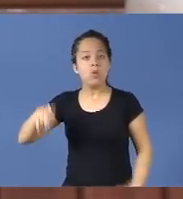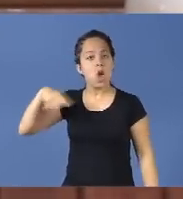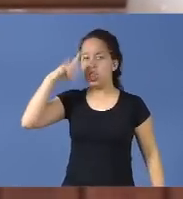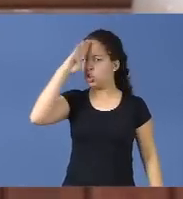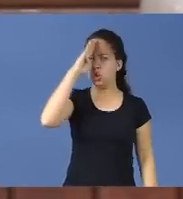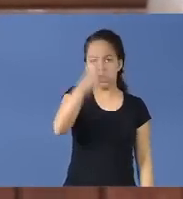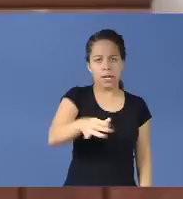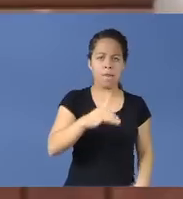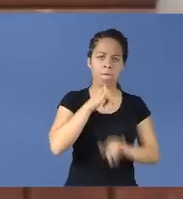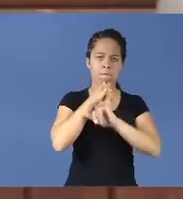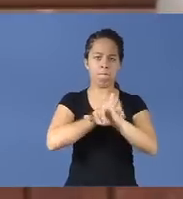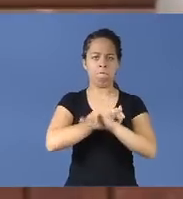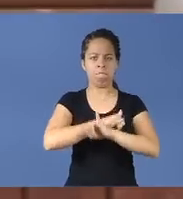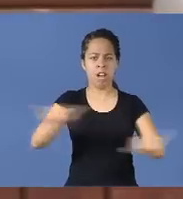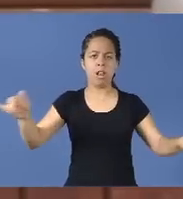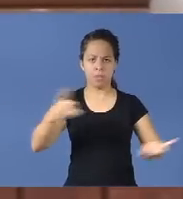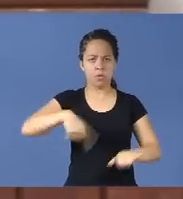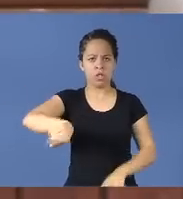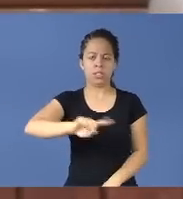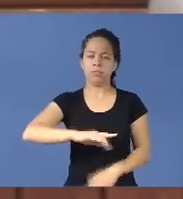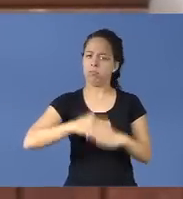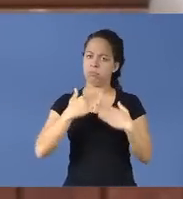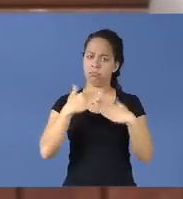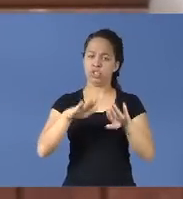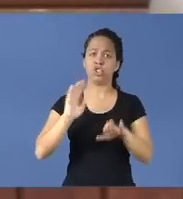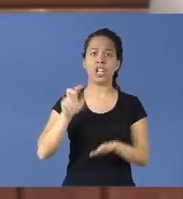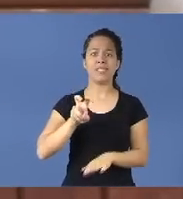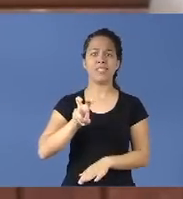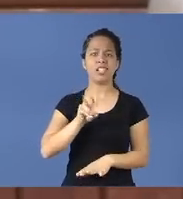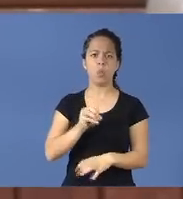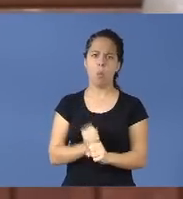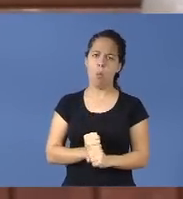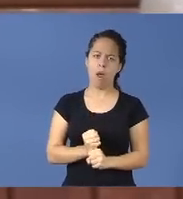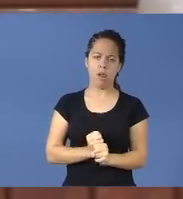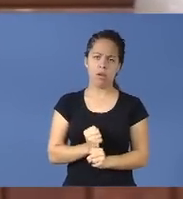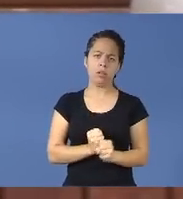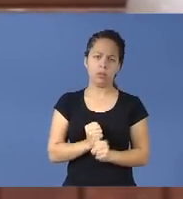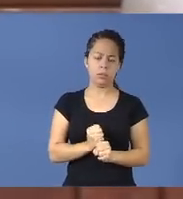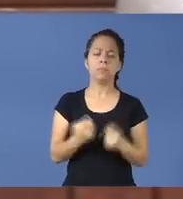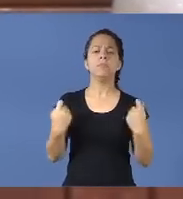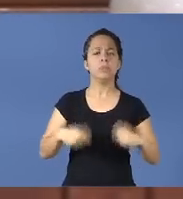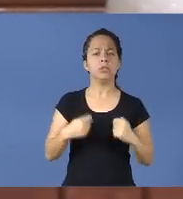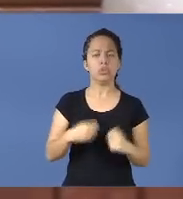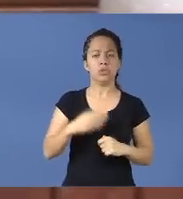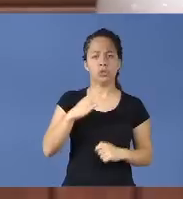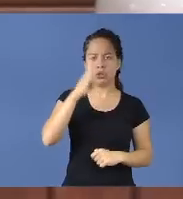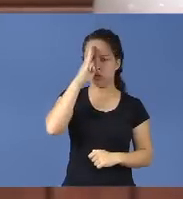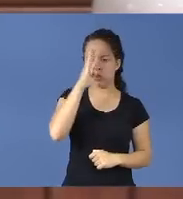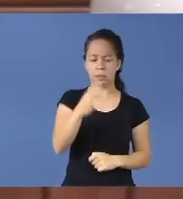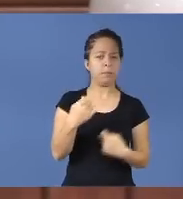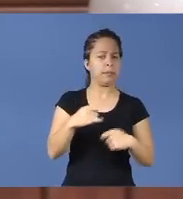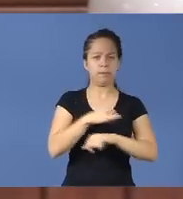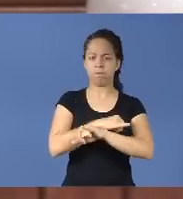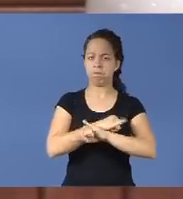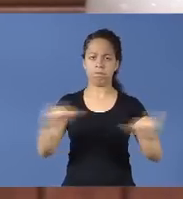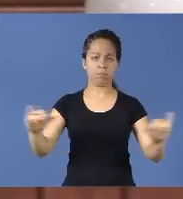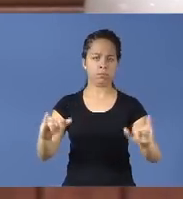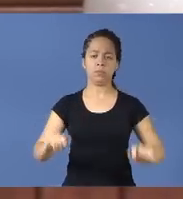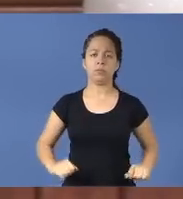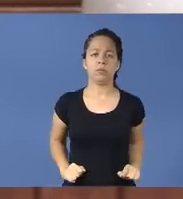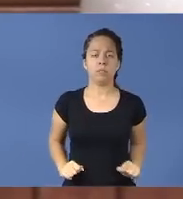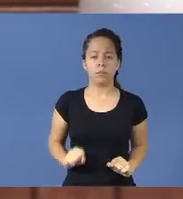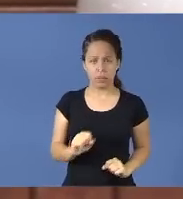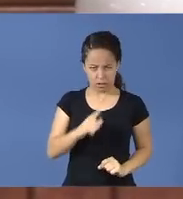fazendo há 10, há 50 anos. Agora tem que ser direto, não tem mais jeito. Os irmãos estão entendendo? É. Tem alguém